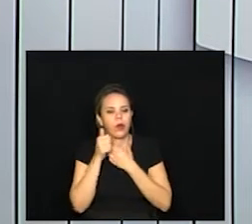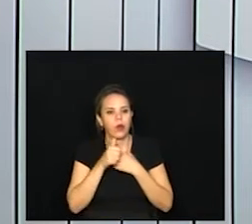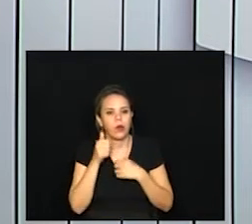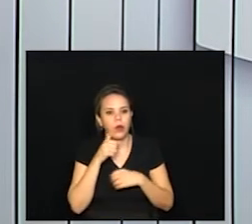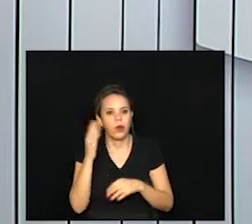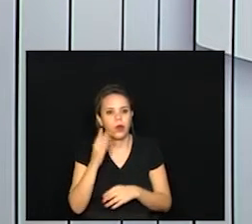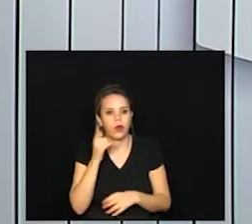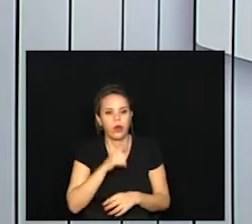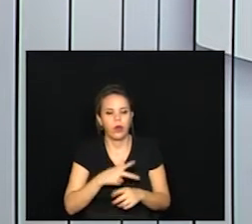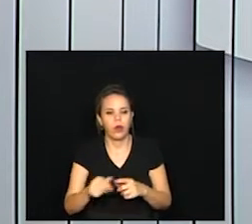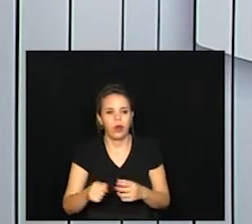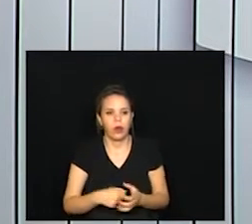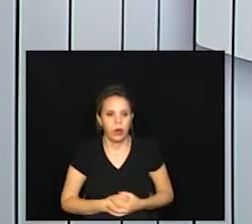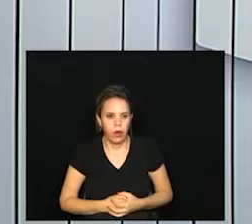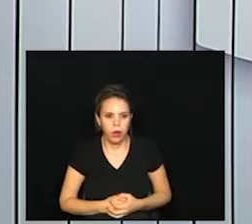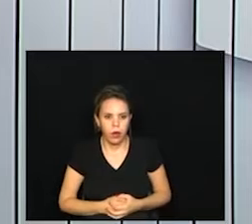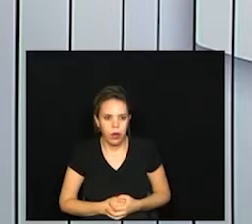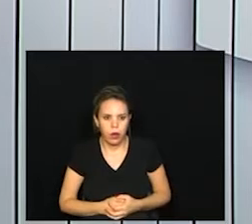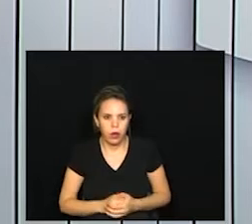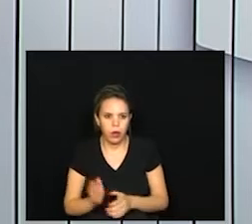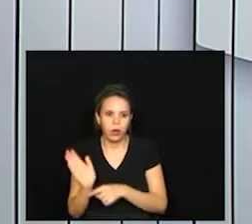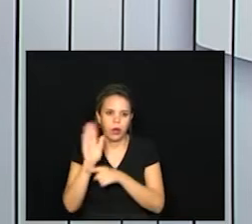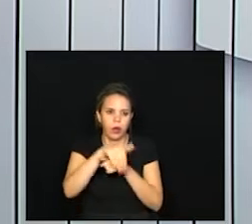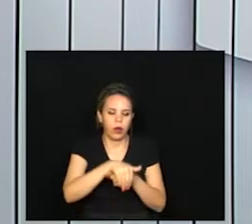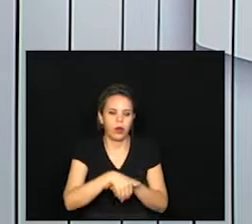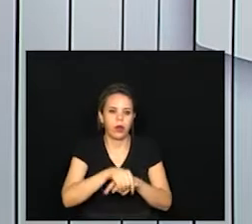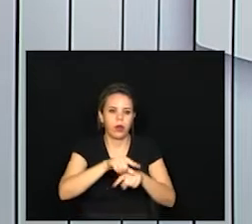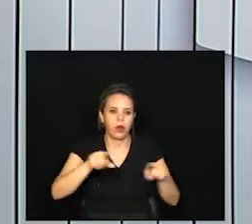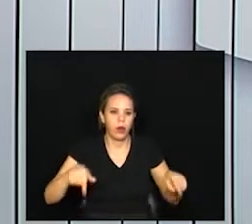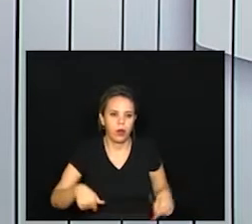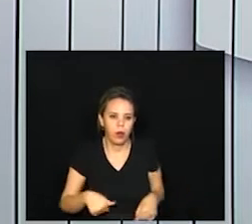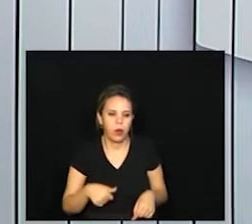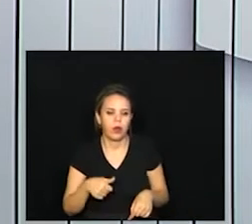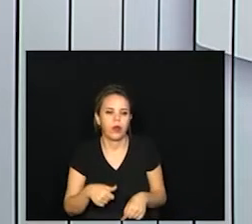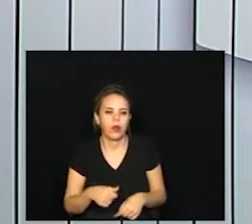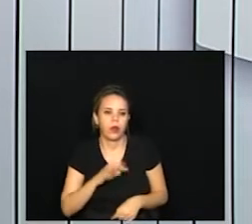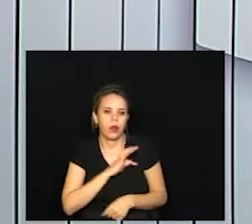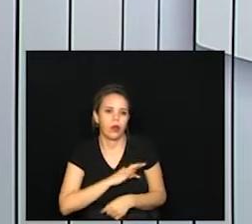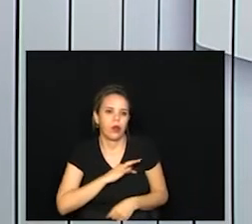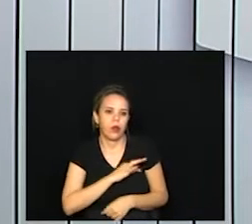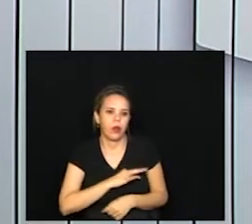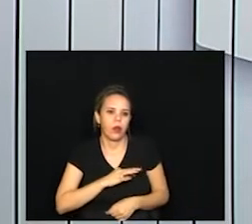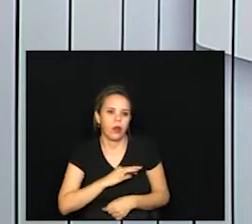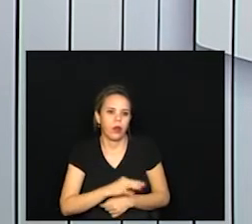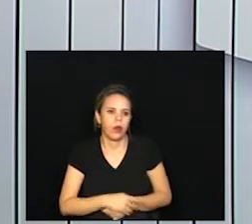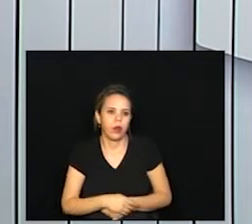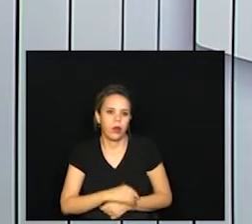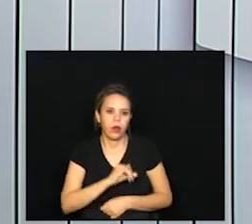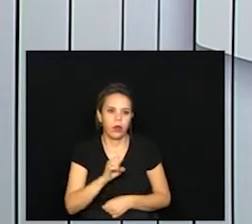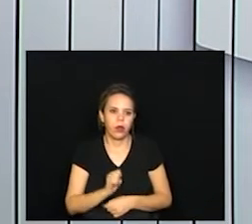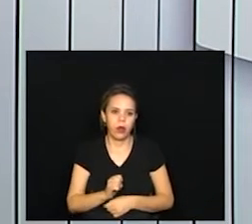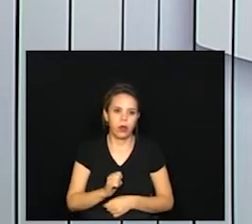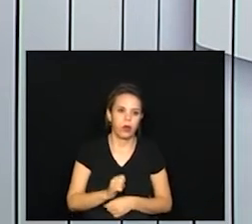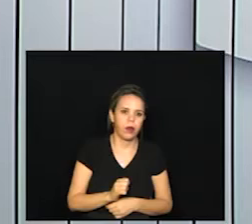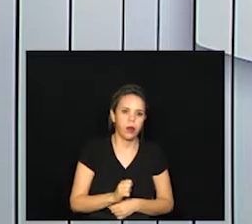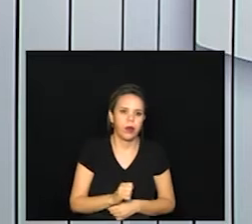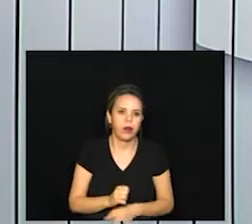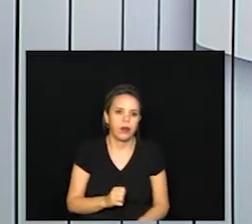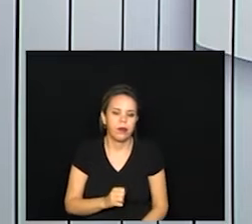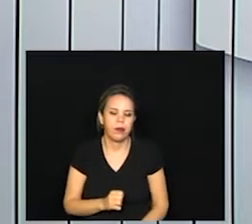Brasil classificado. Vôlei de quadra, as comandadas do técnico José Roberto